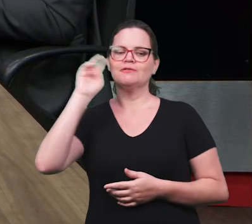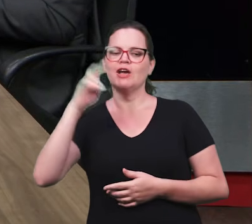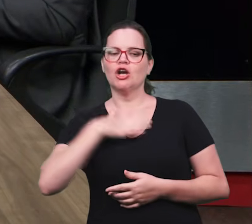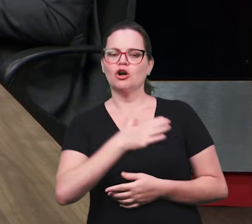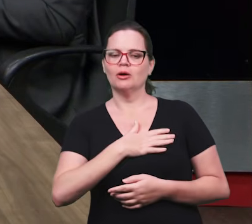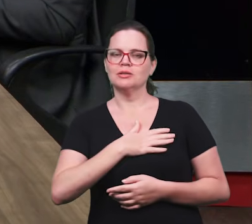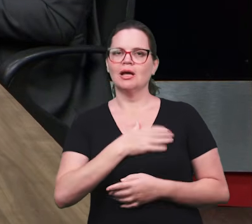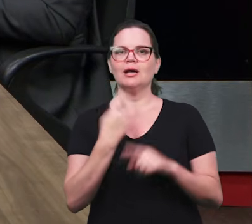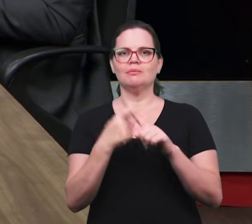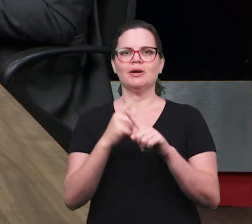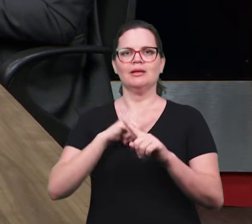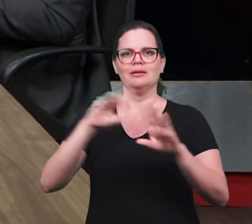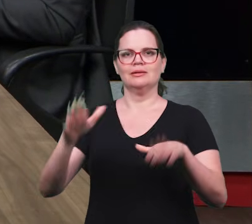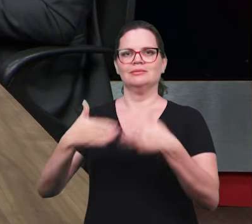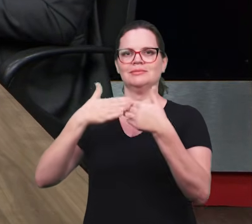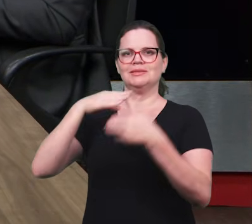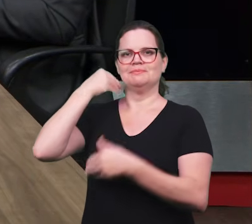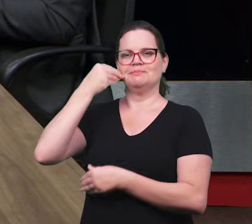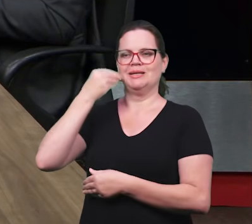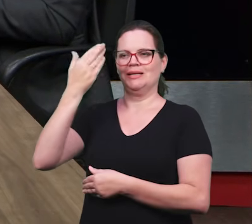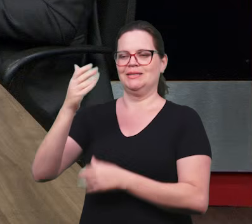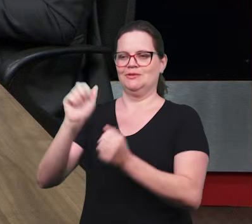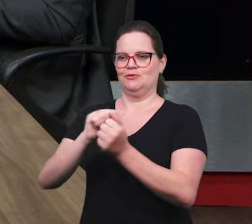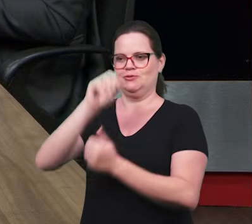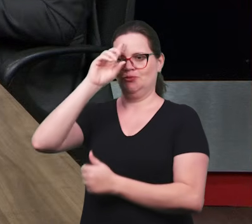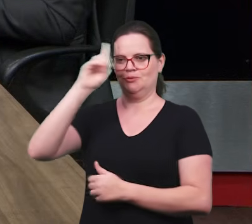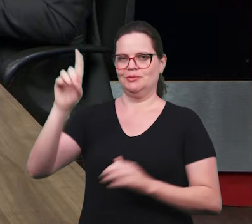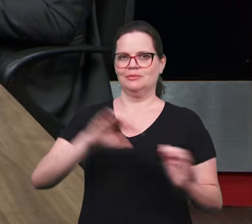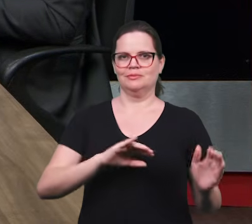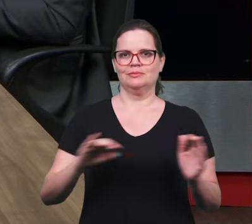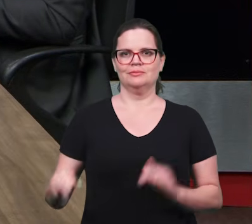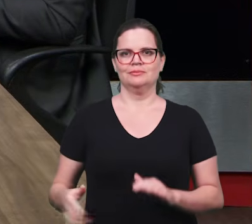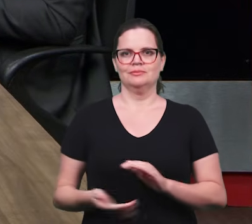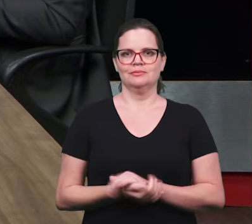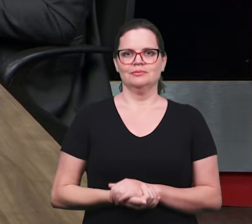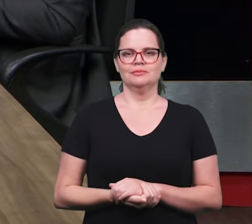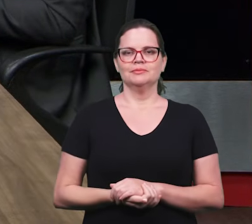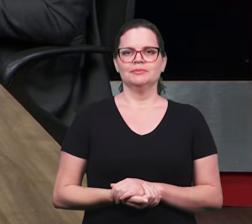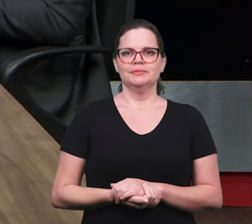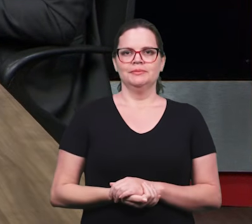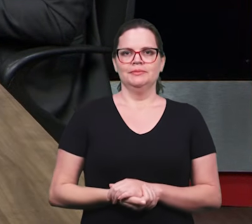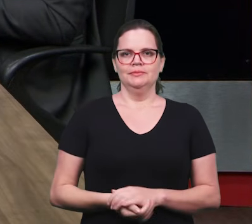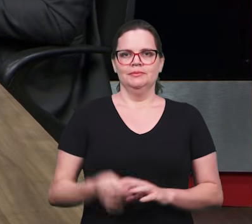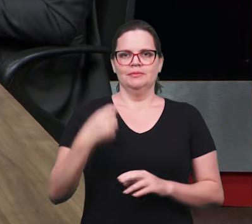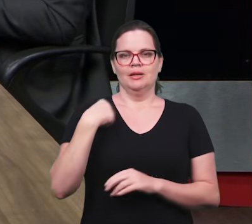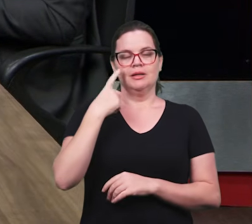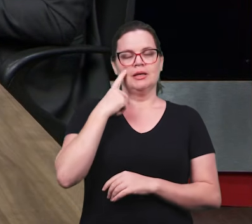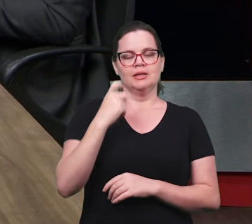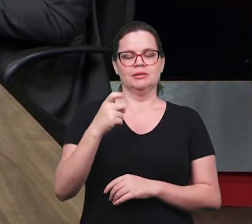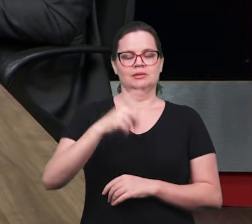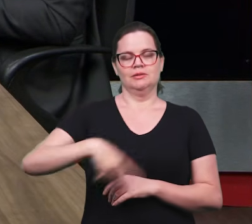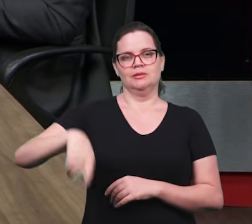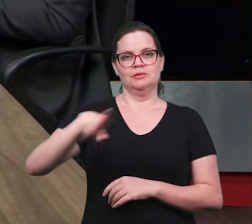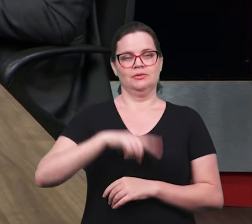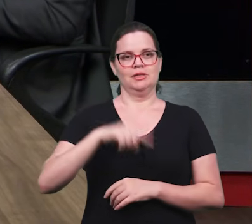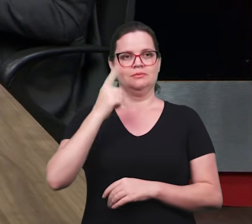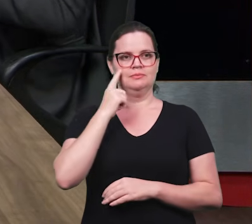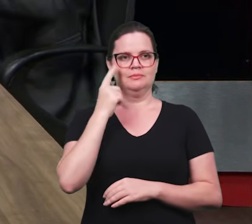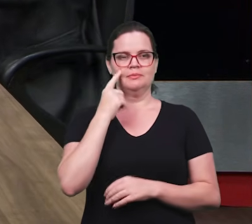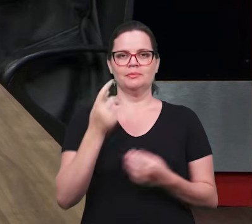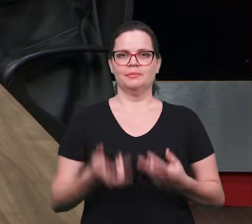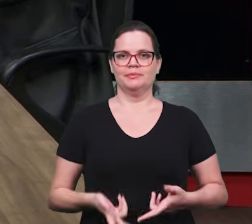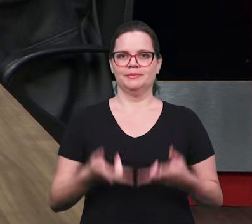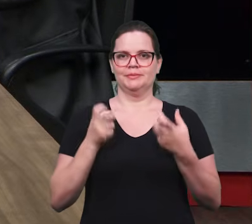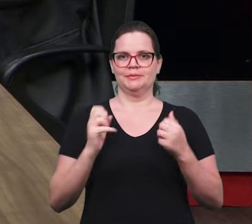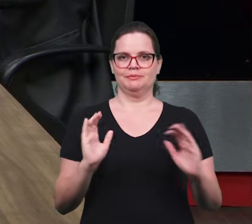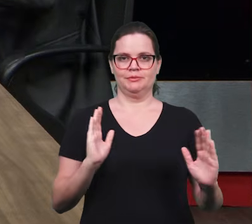por uma experiência com Ele, né? Exato. A fé genuína, né? E interessante que você vai ver, dentro desse período,